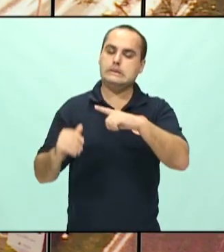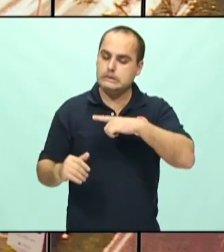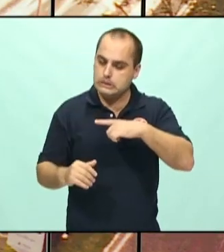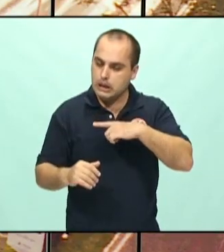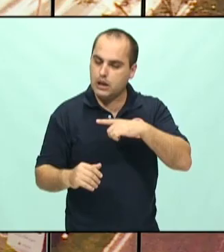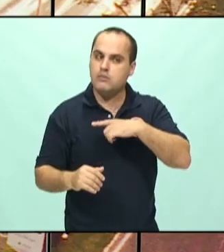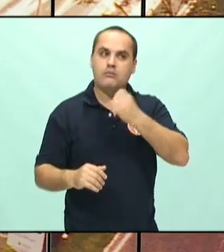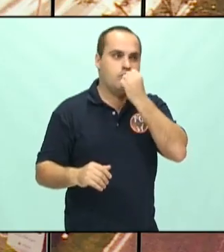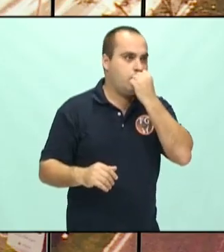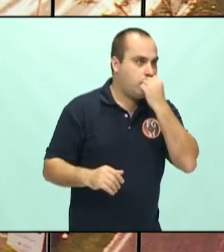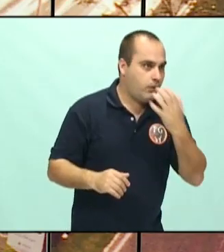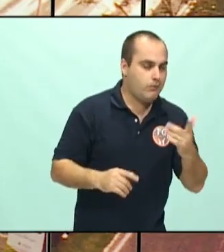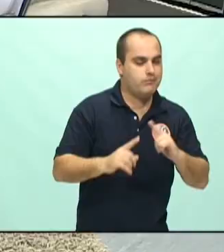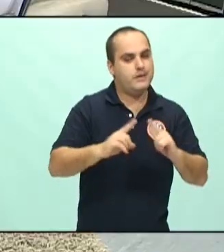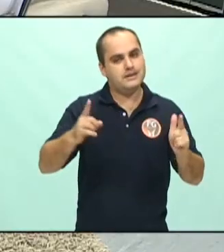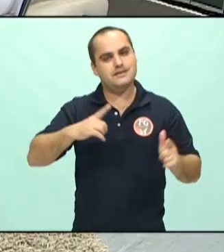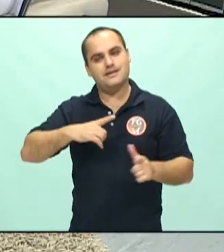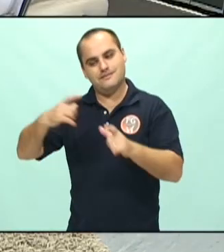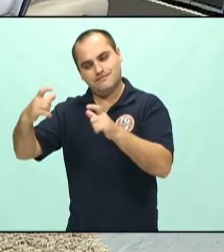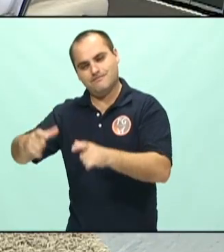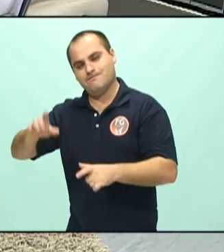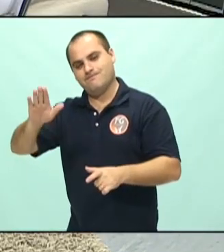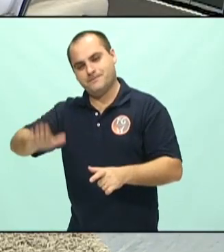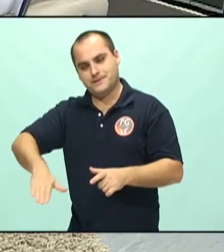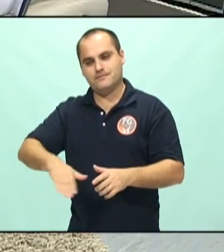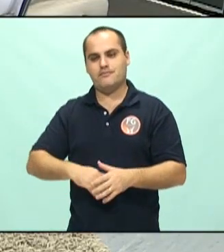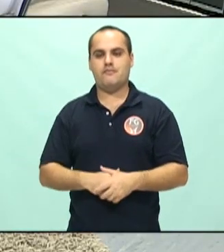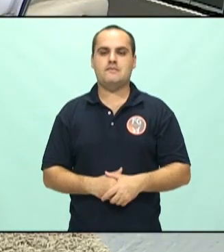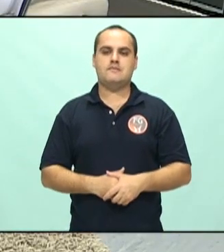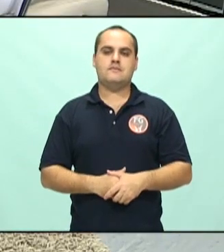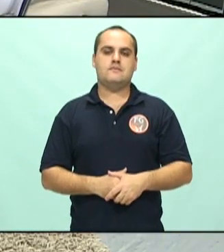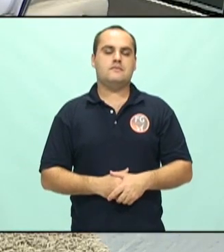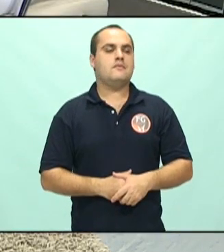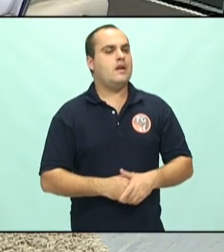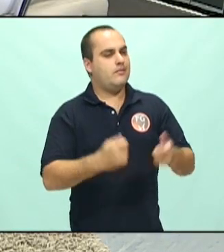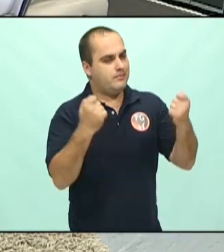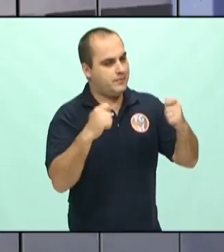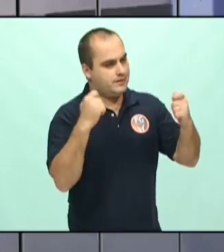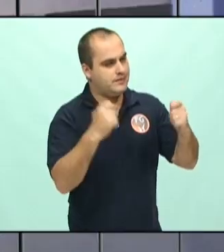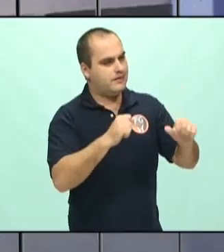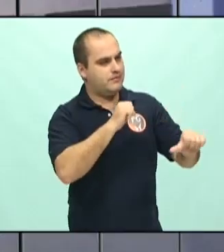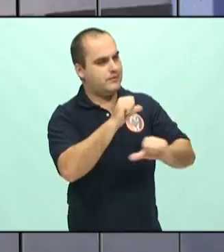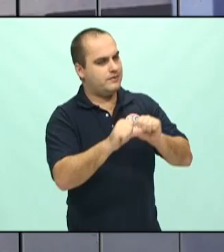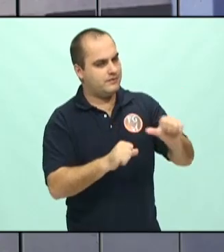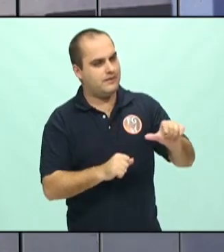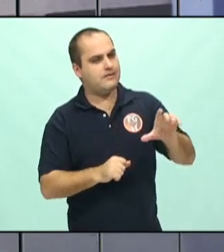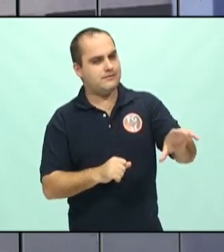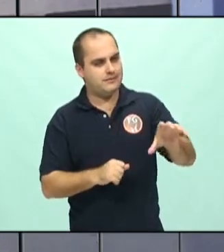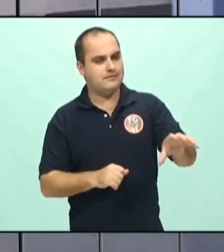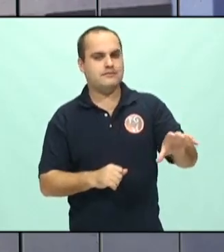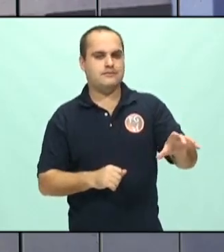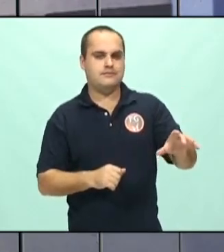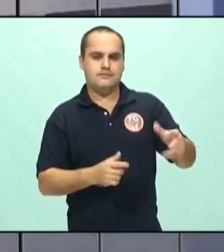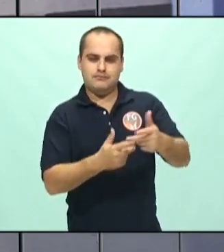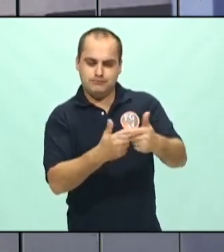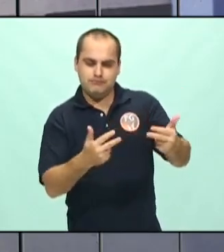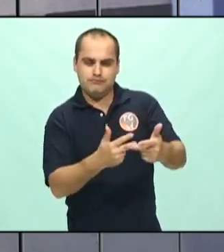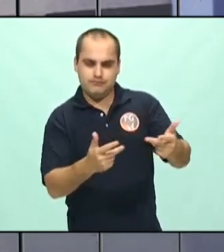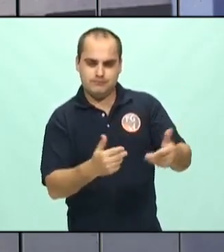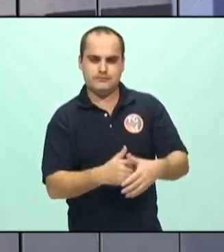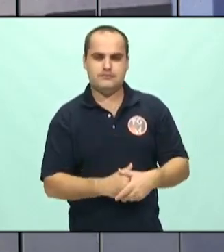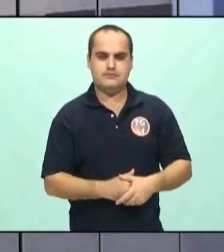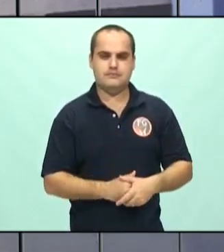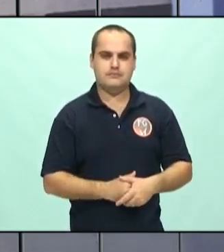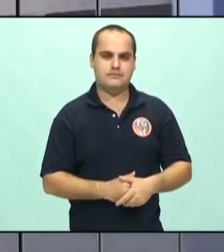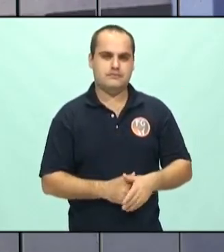disso mas também tem o ônus é ela tinha que dar uma mudada ali só nessa ação que falei nessa história de a